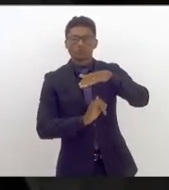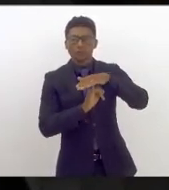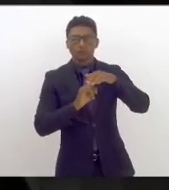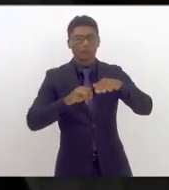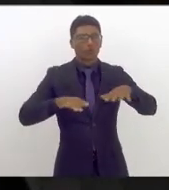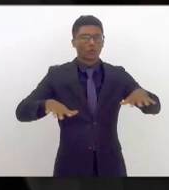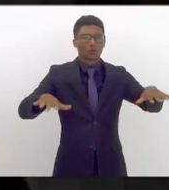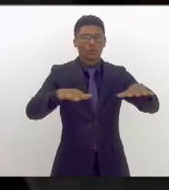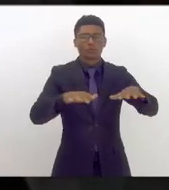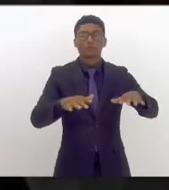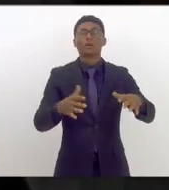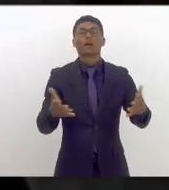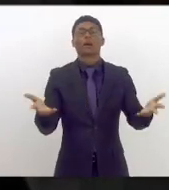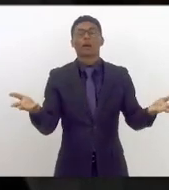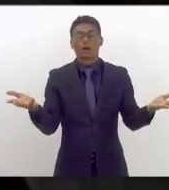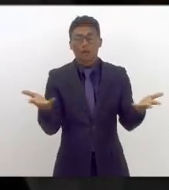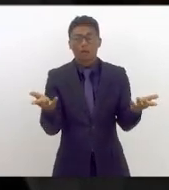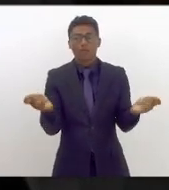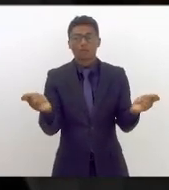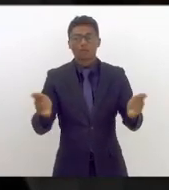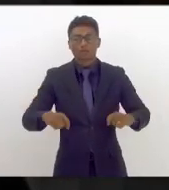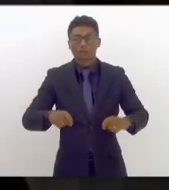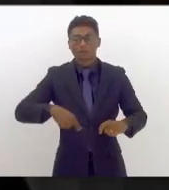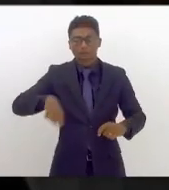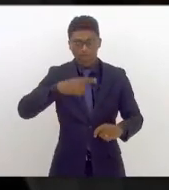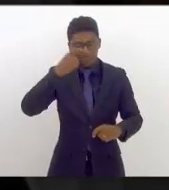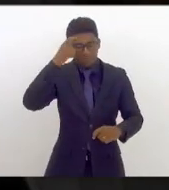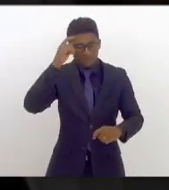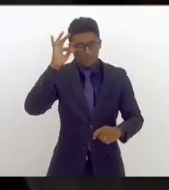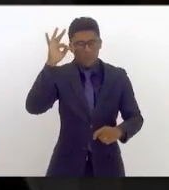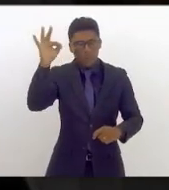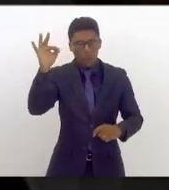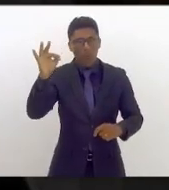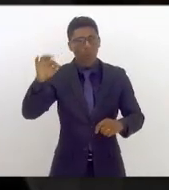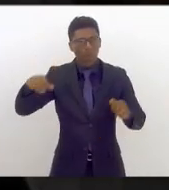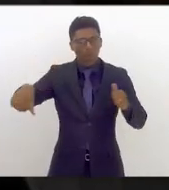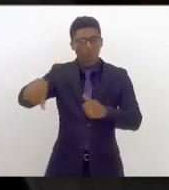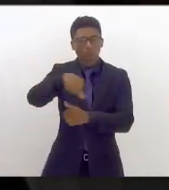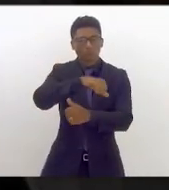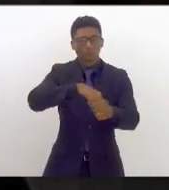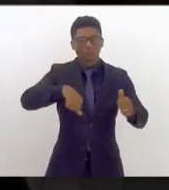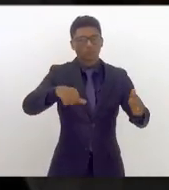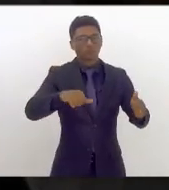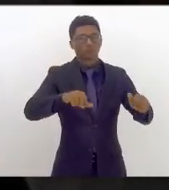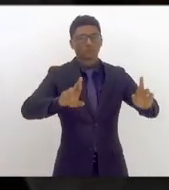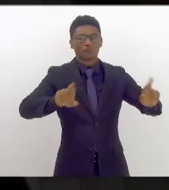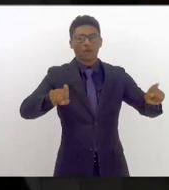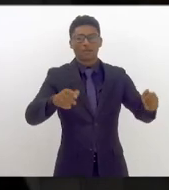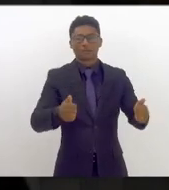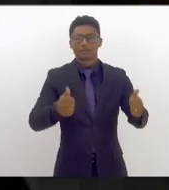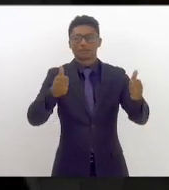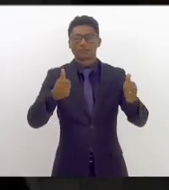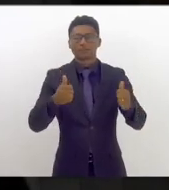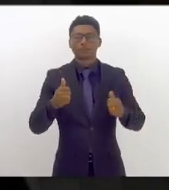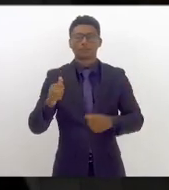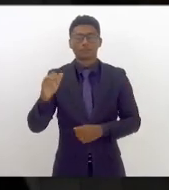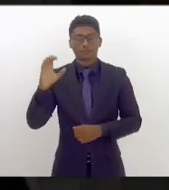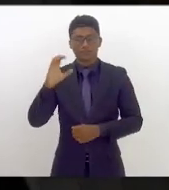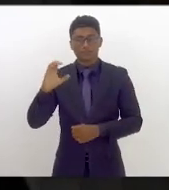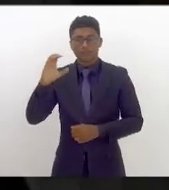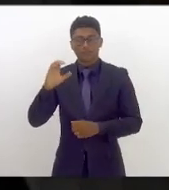enfim, é possível imaginar um horizonte diferente em que a pesquisa, em que a ciência, em